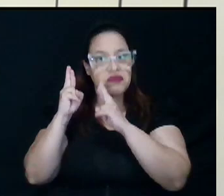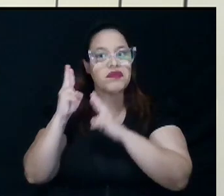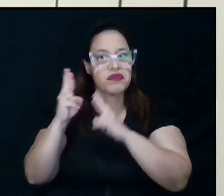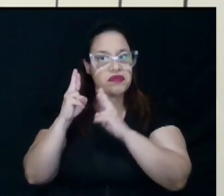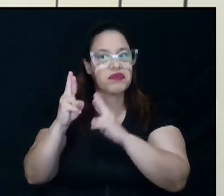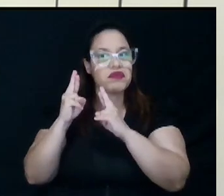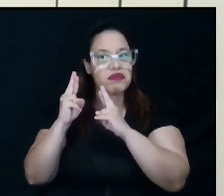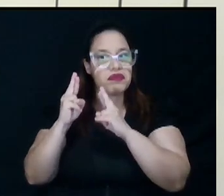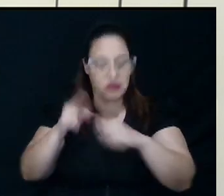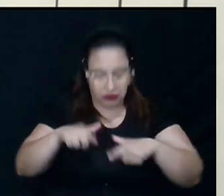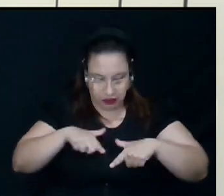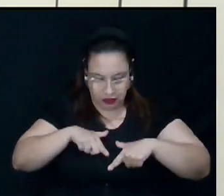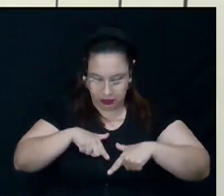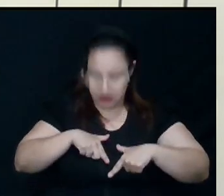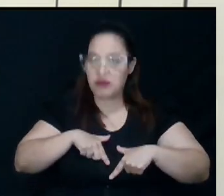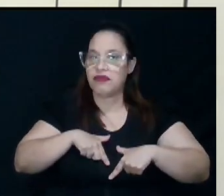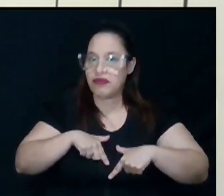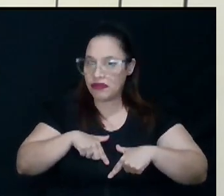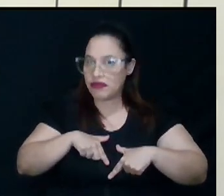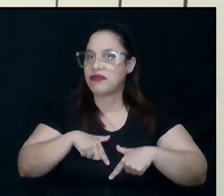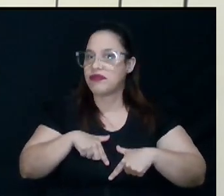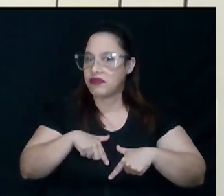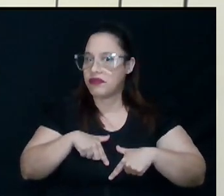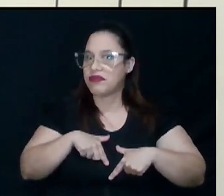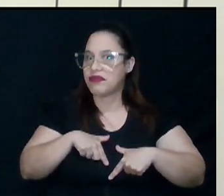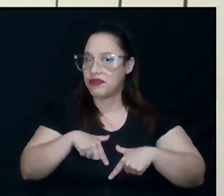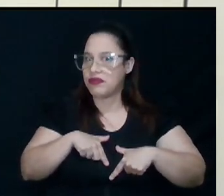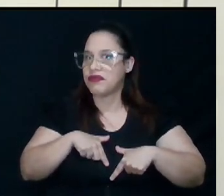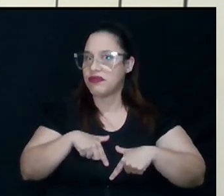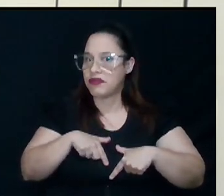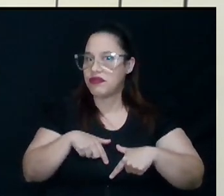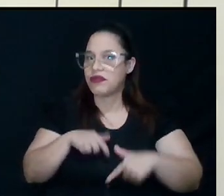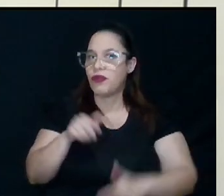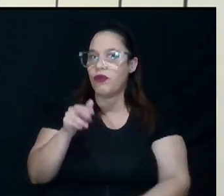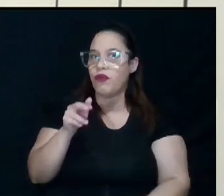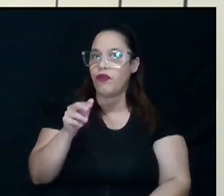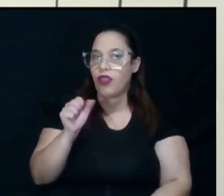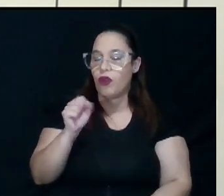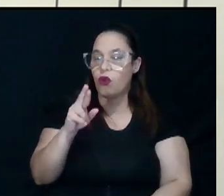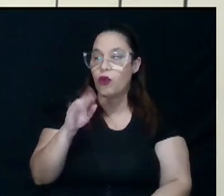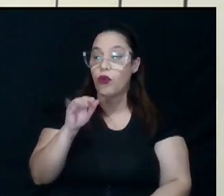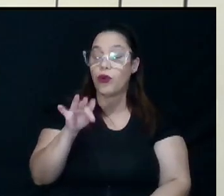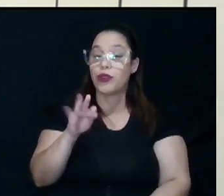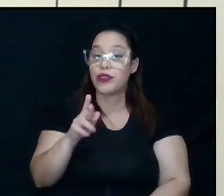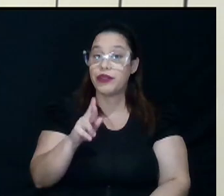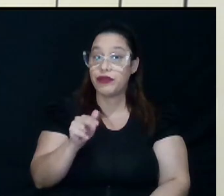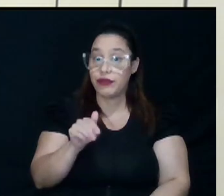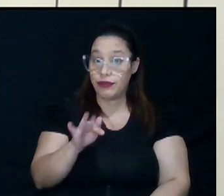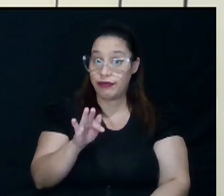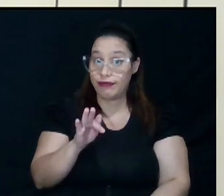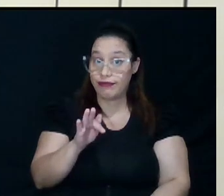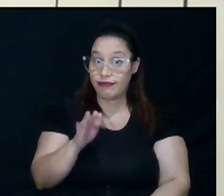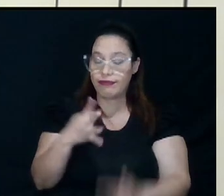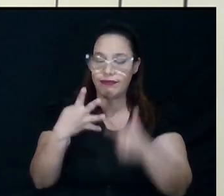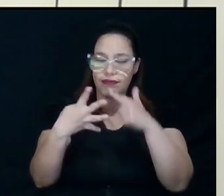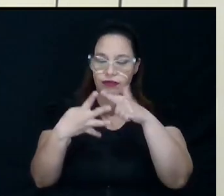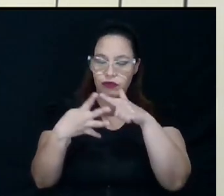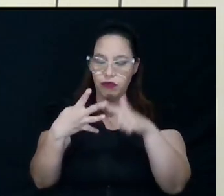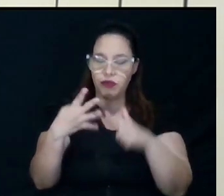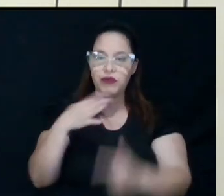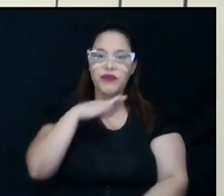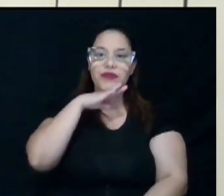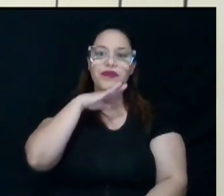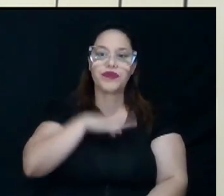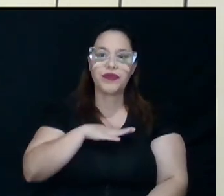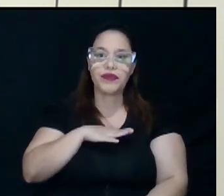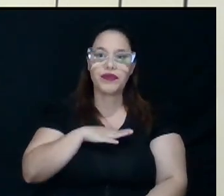a Tatiana no feminino, o surf aí podendo trazer medalhas ao país. E às 4h da tarde tem vôlei de